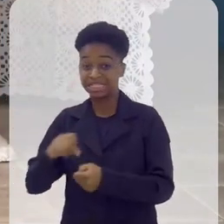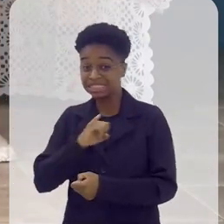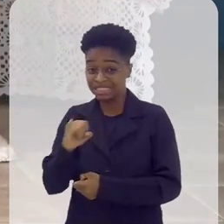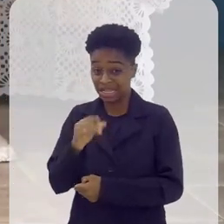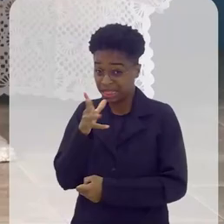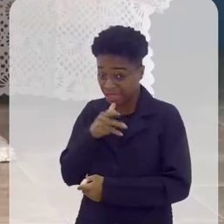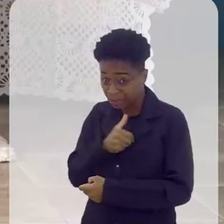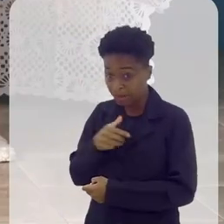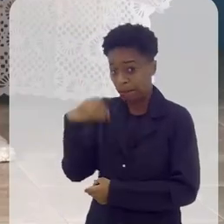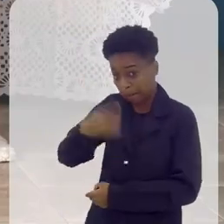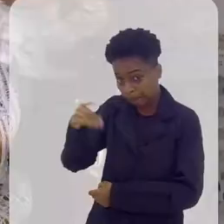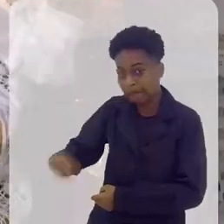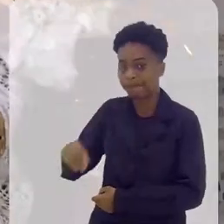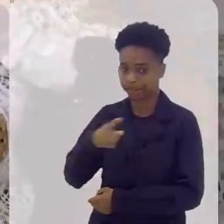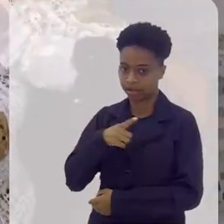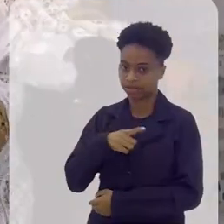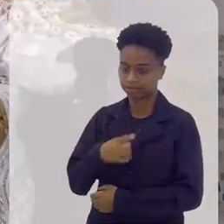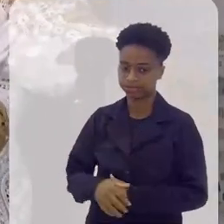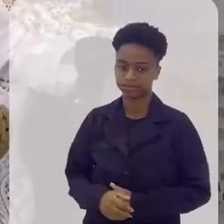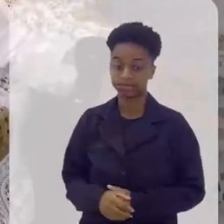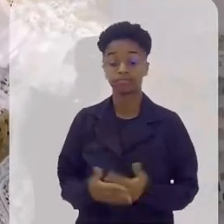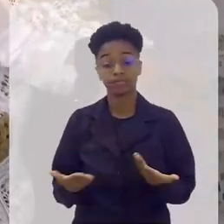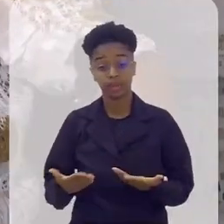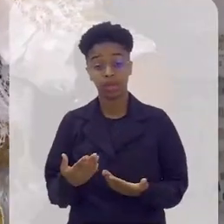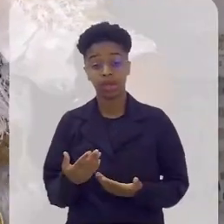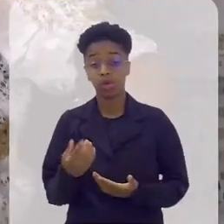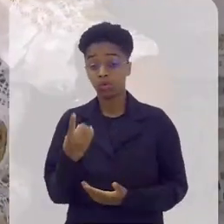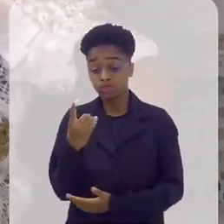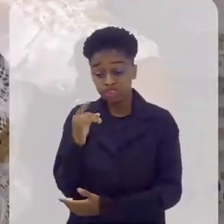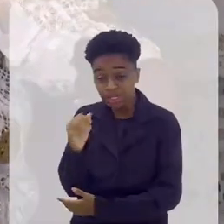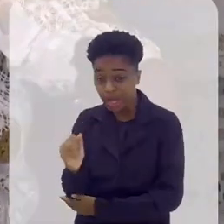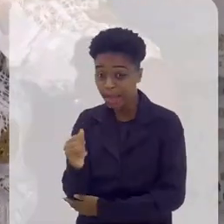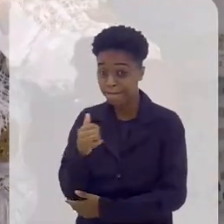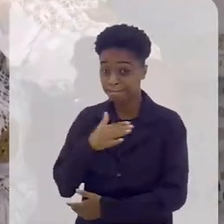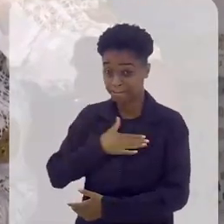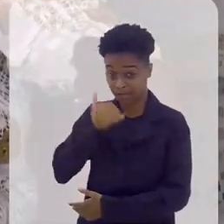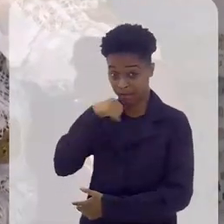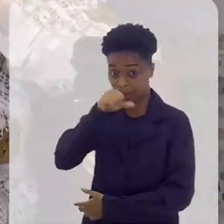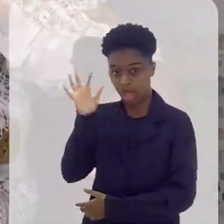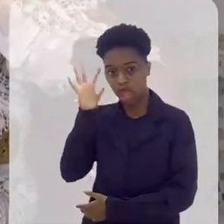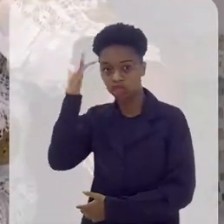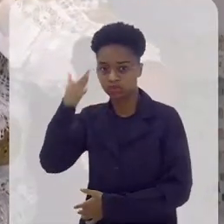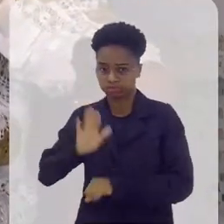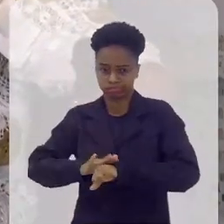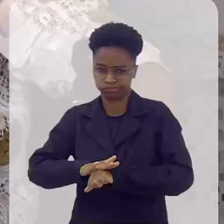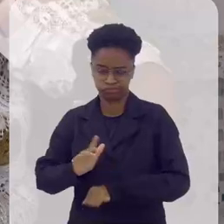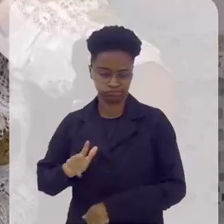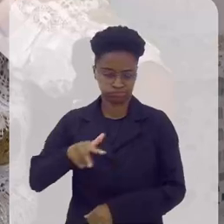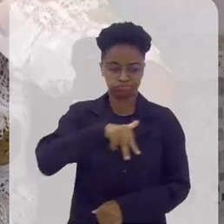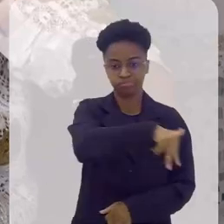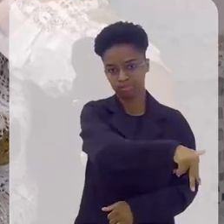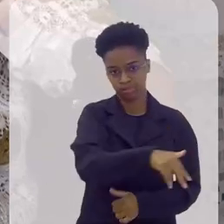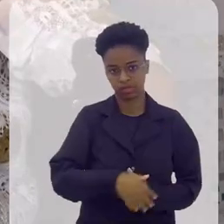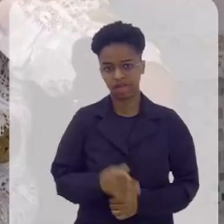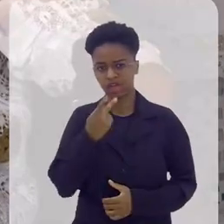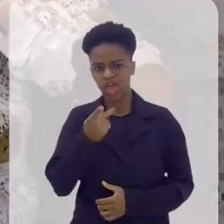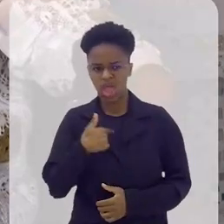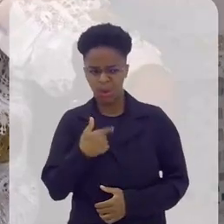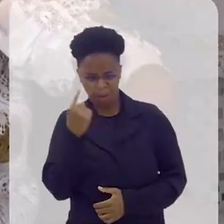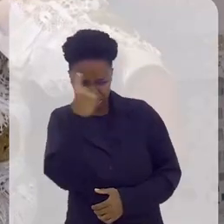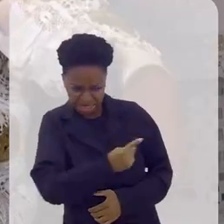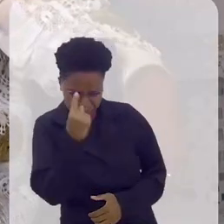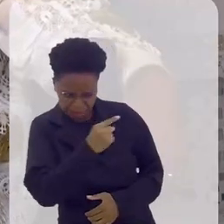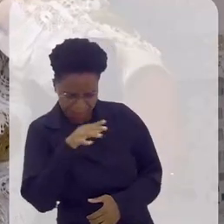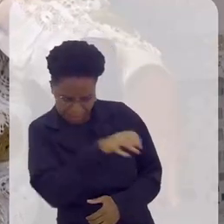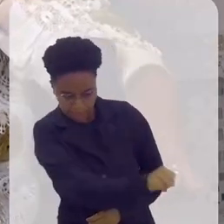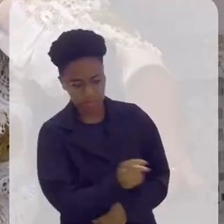comia quando chegava em casa. E uma das vezes, a mamãe decidiu ela mesma ir. Ela falou, não